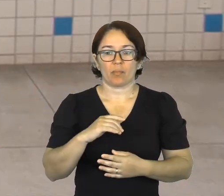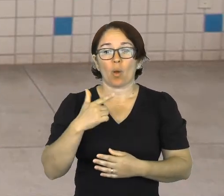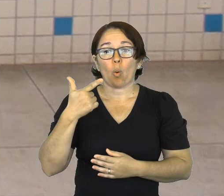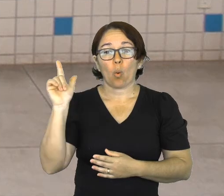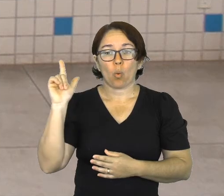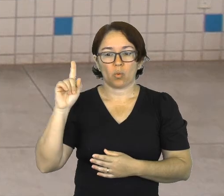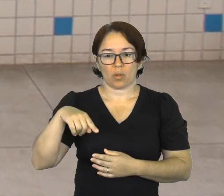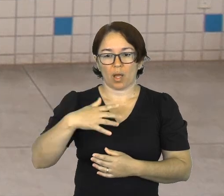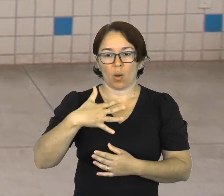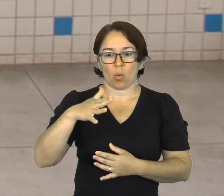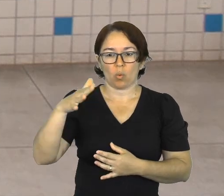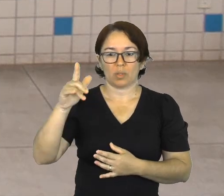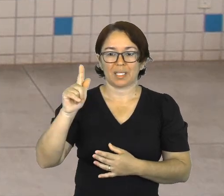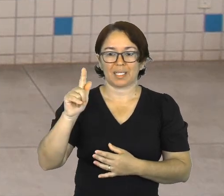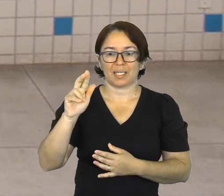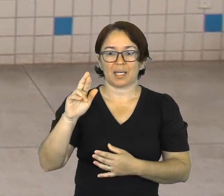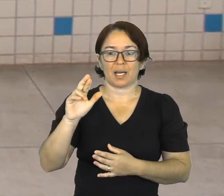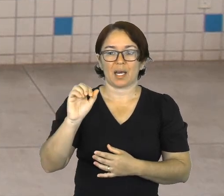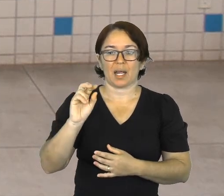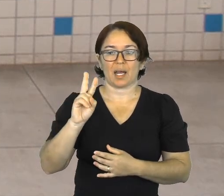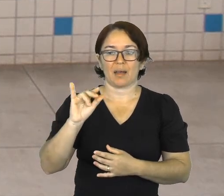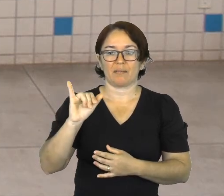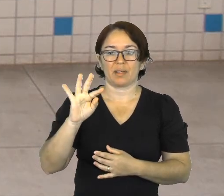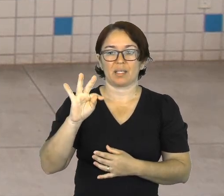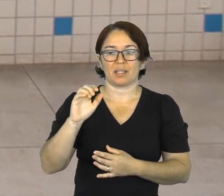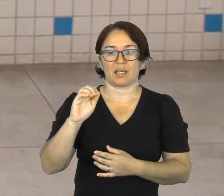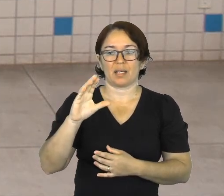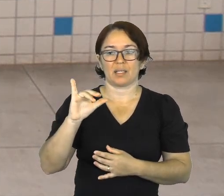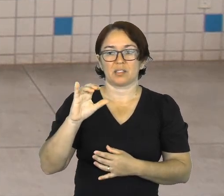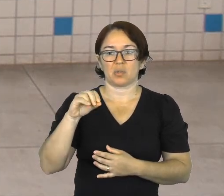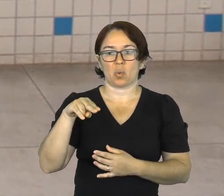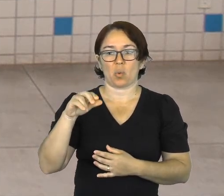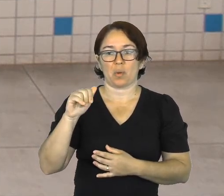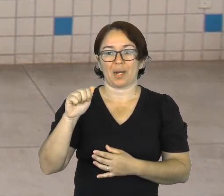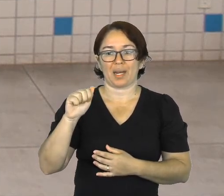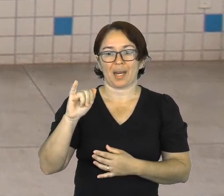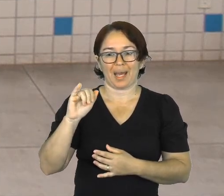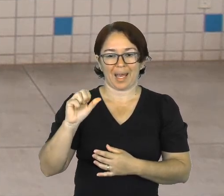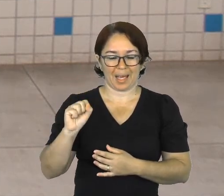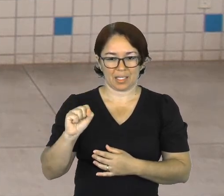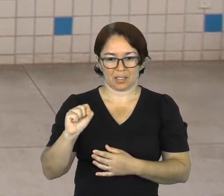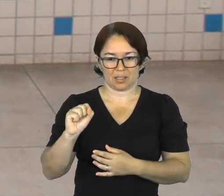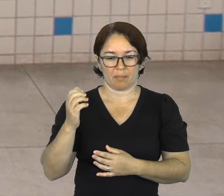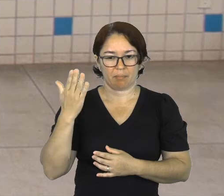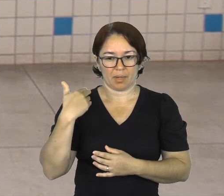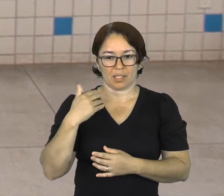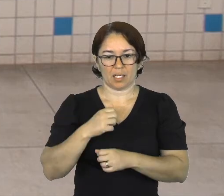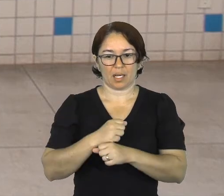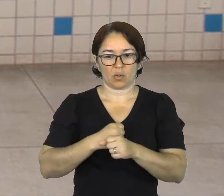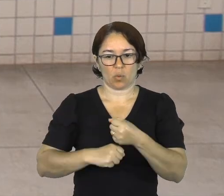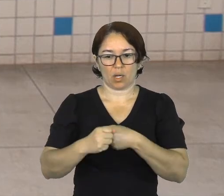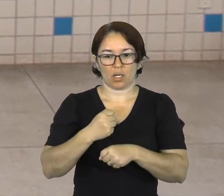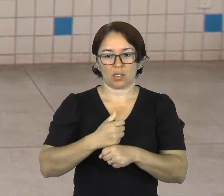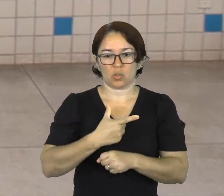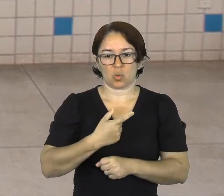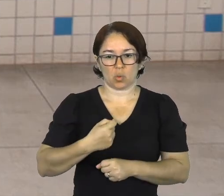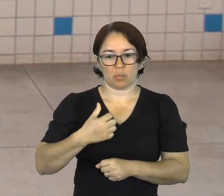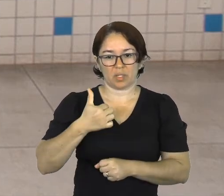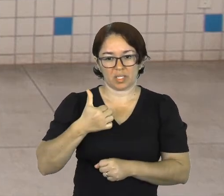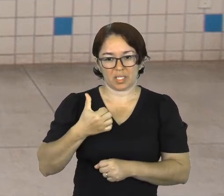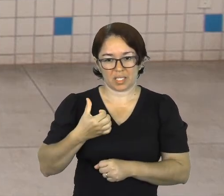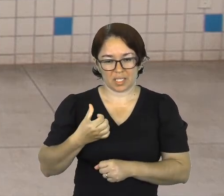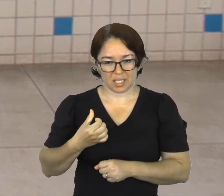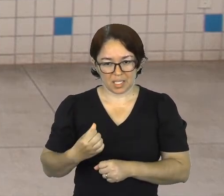proposta há muito tempo por Albert Einstein. No entanto, só foi confirmada em 2016, com a colisão de dois buracos